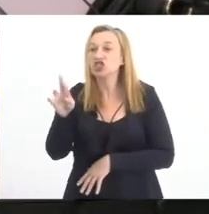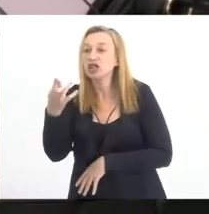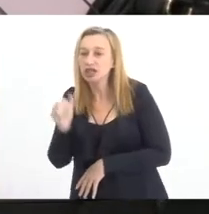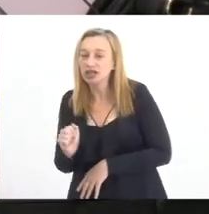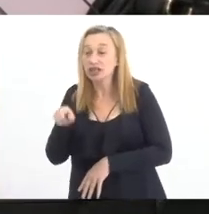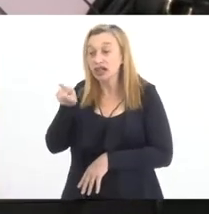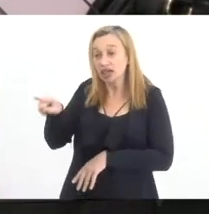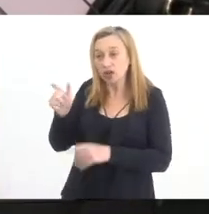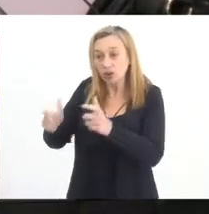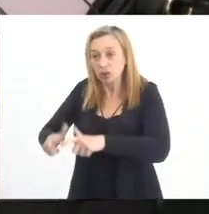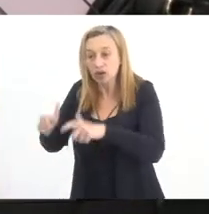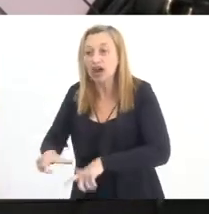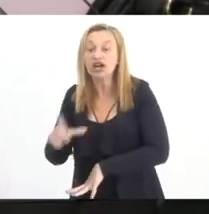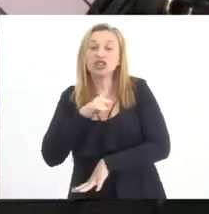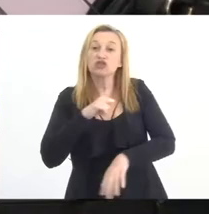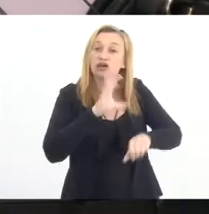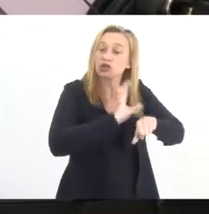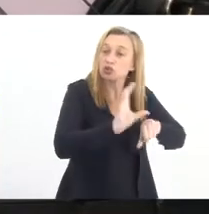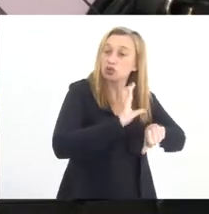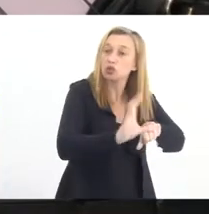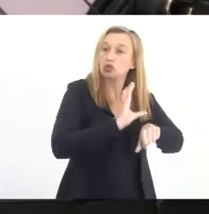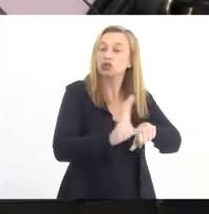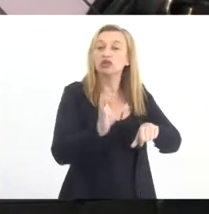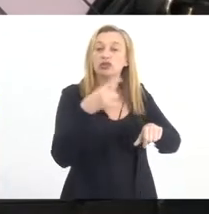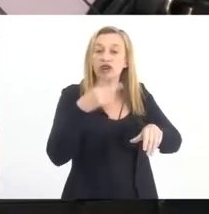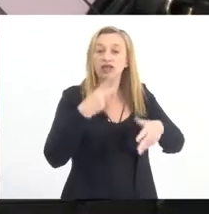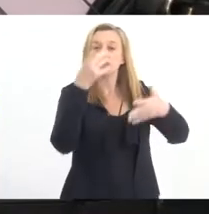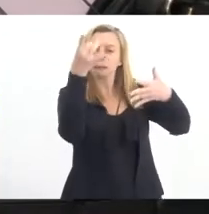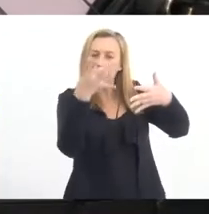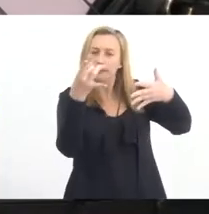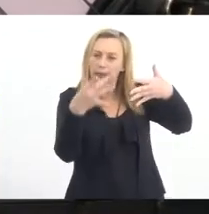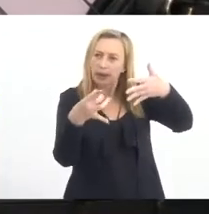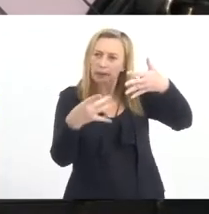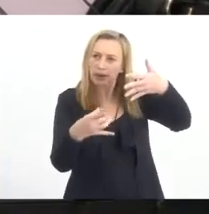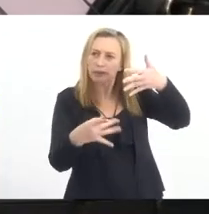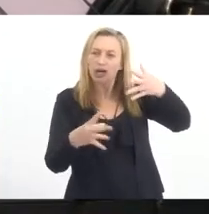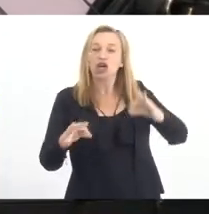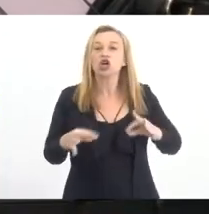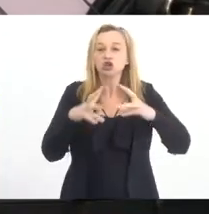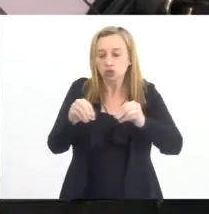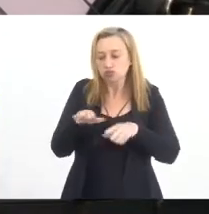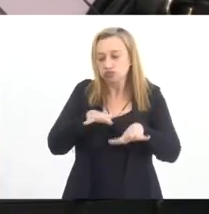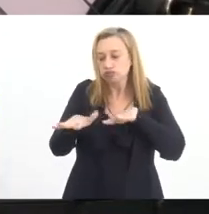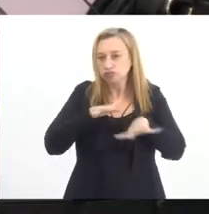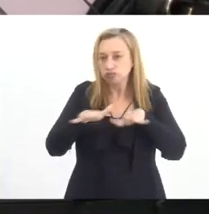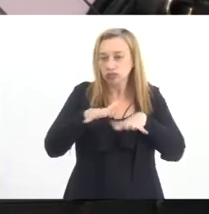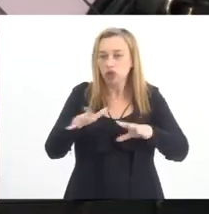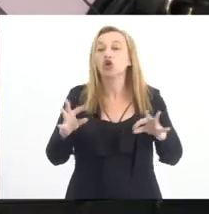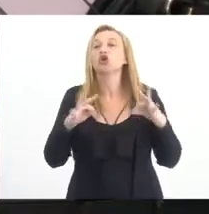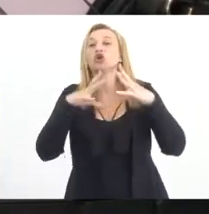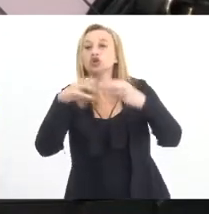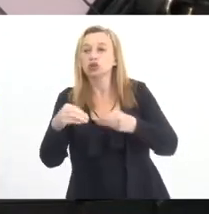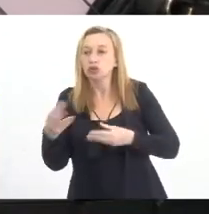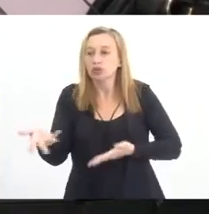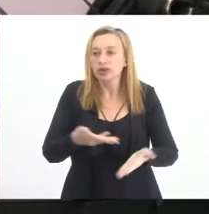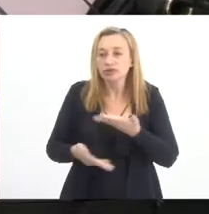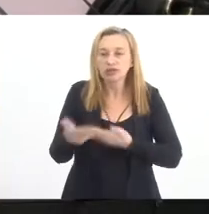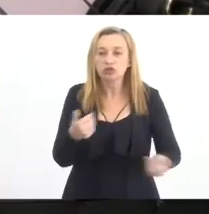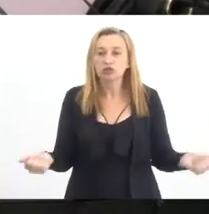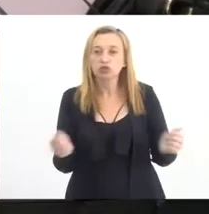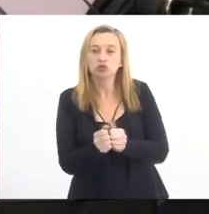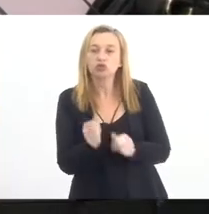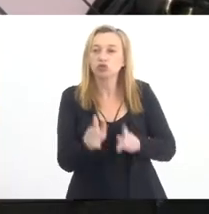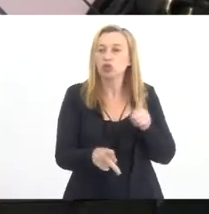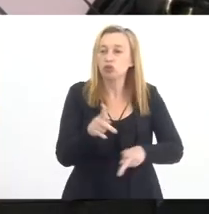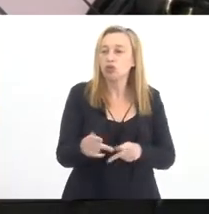região. Que tivesse o curso, e foi citando um a um. Então, houve toda uma mobilização, toda a participação da população,